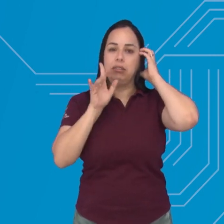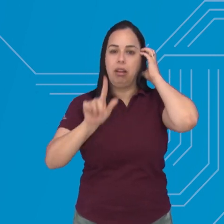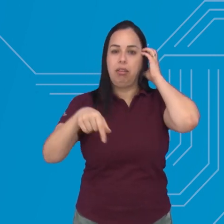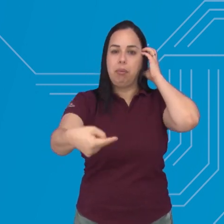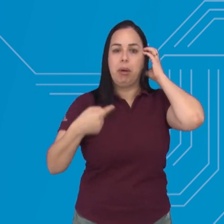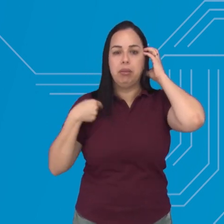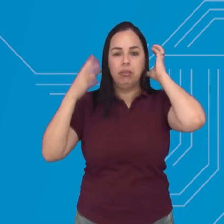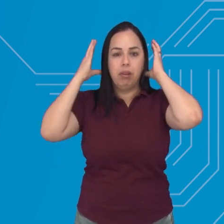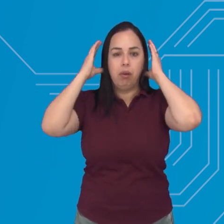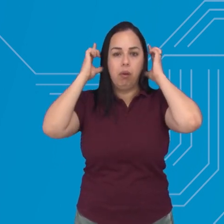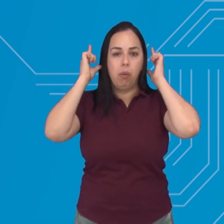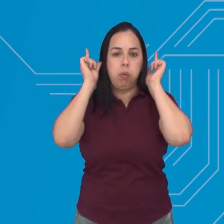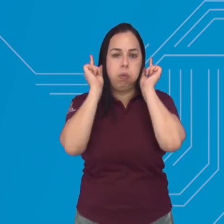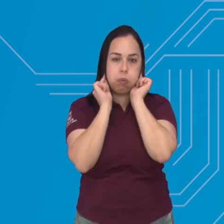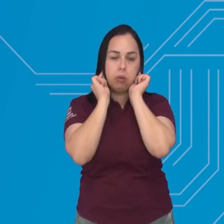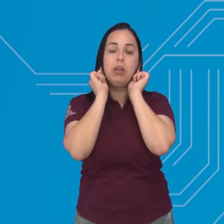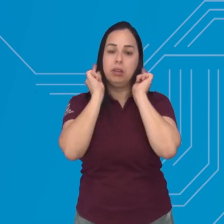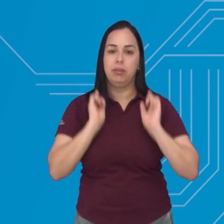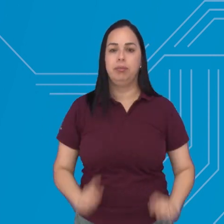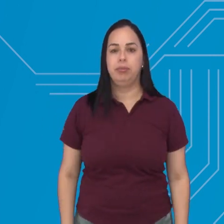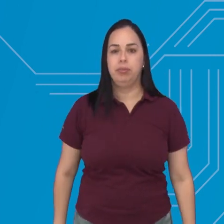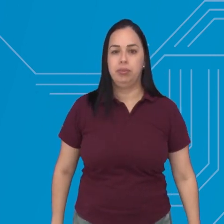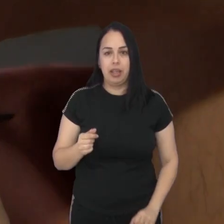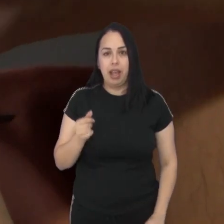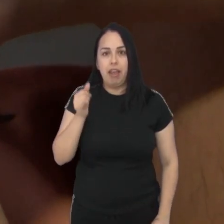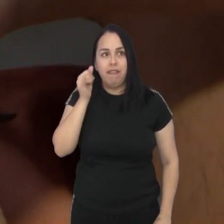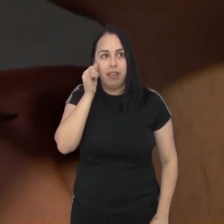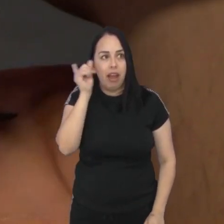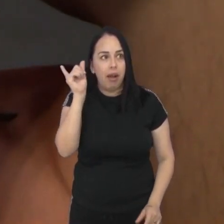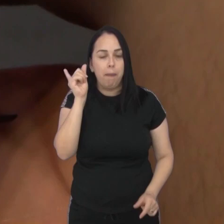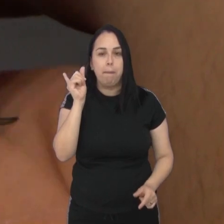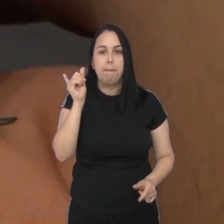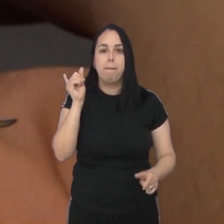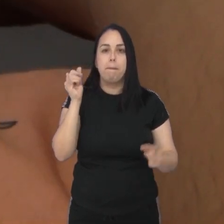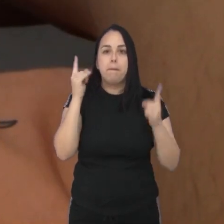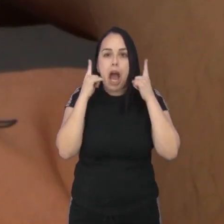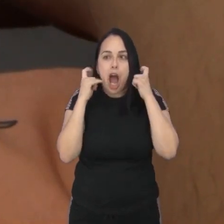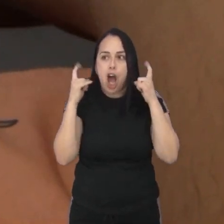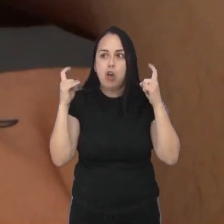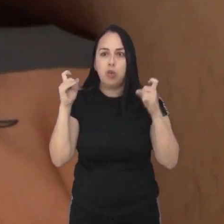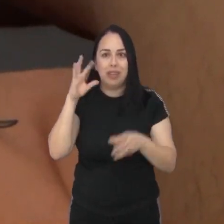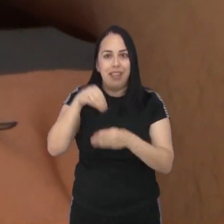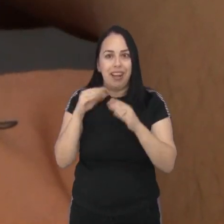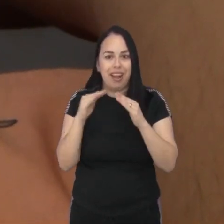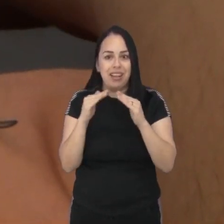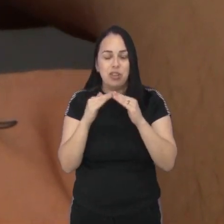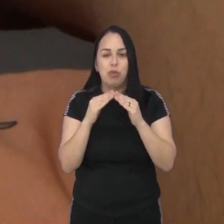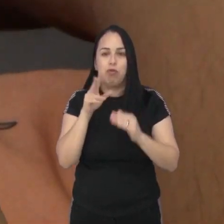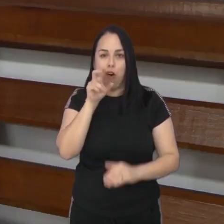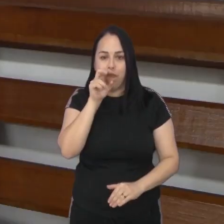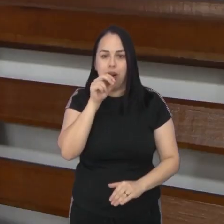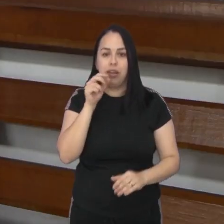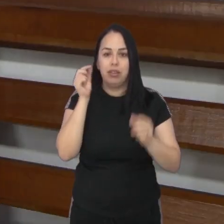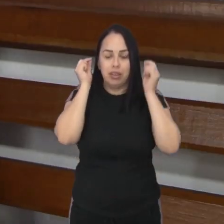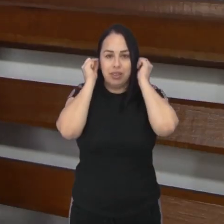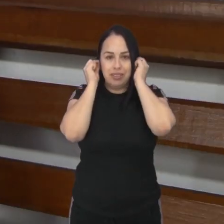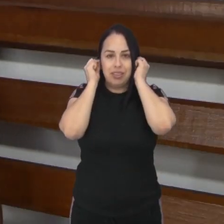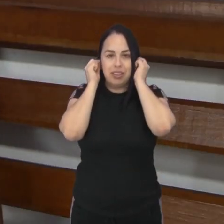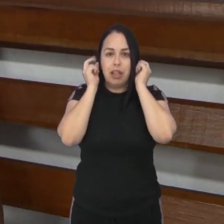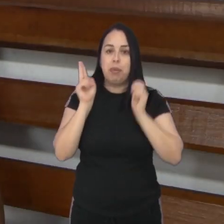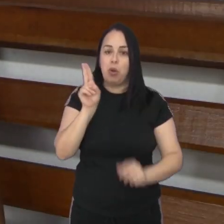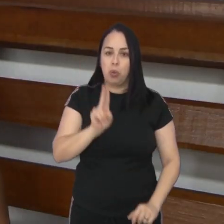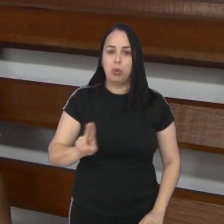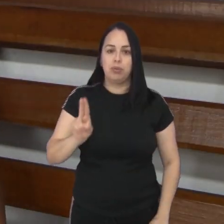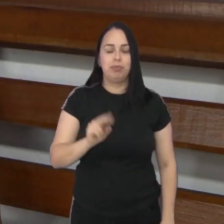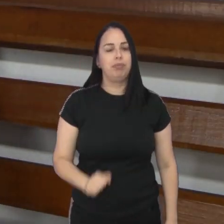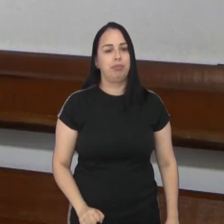consequências graves, com danos irreversíveis à audição. Para evitar barulhos na casa dos avós, os fones de ouvido fazem parte dos dias